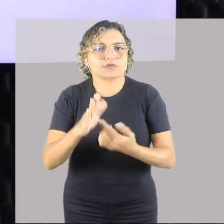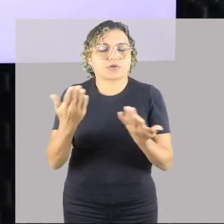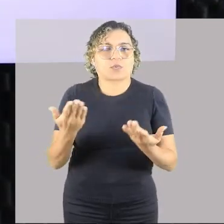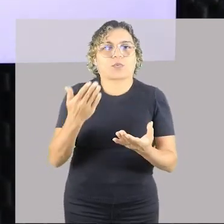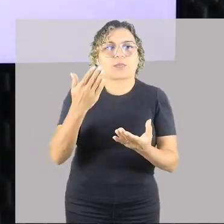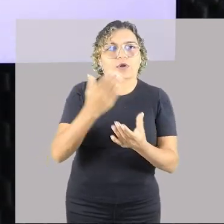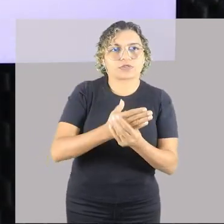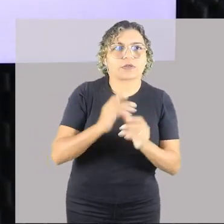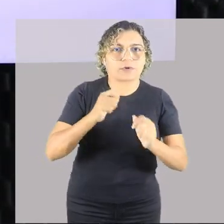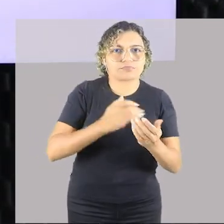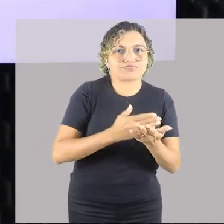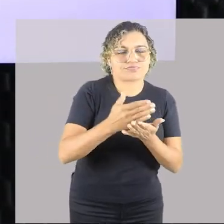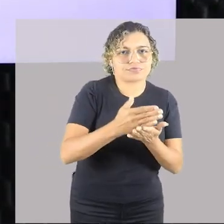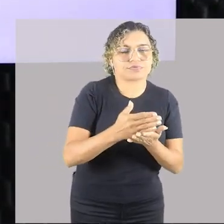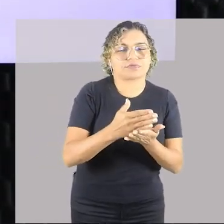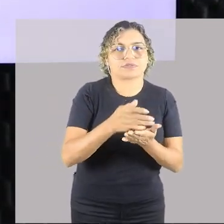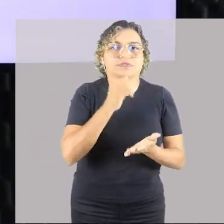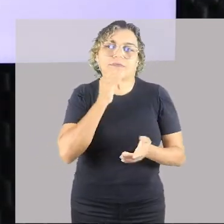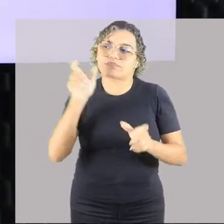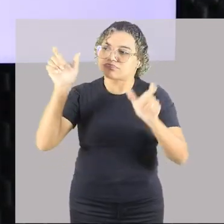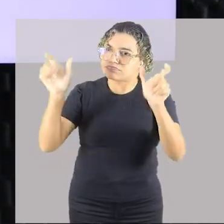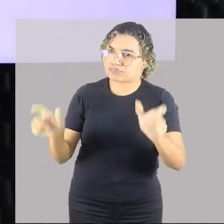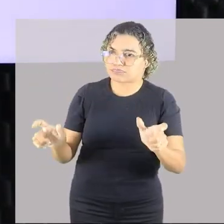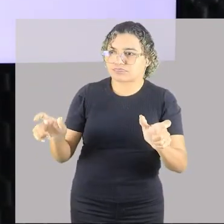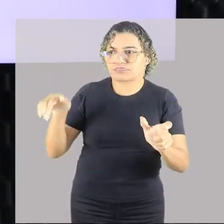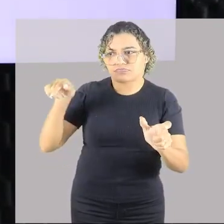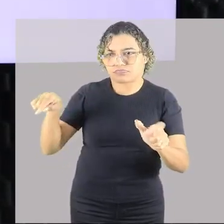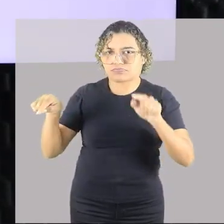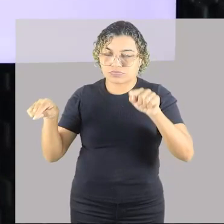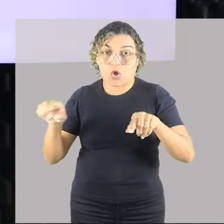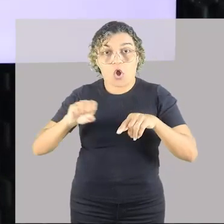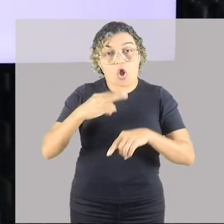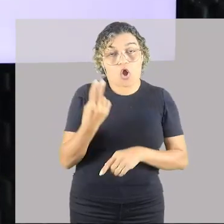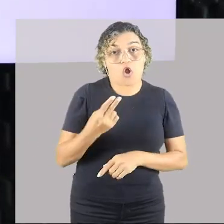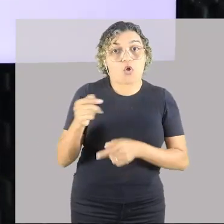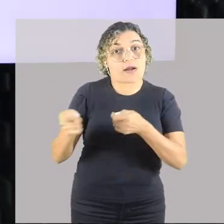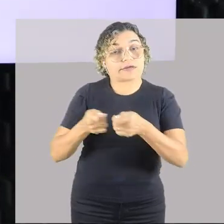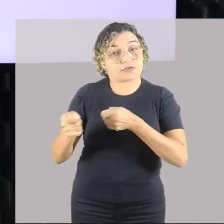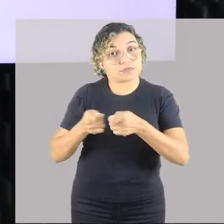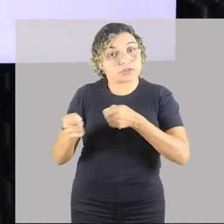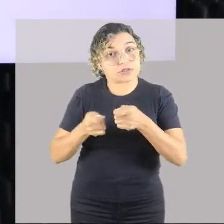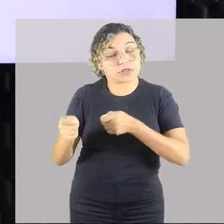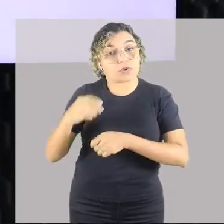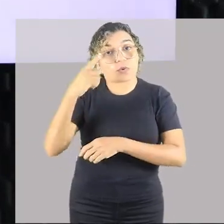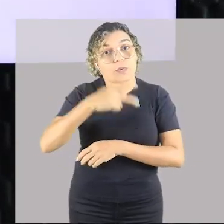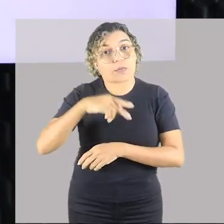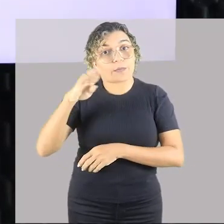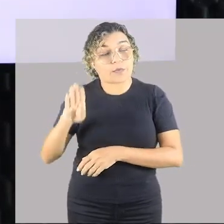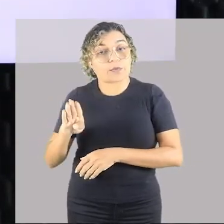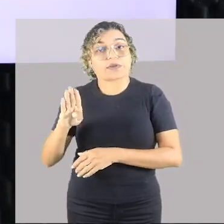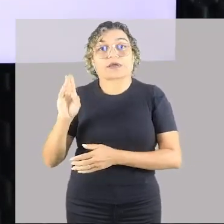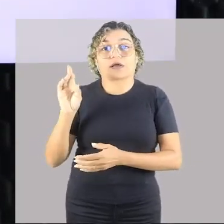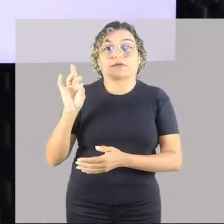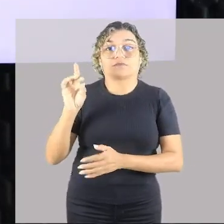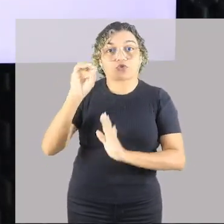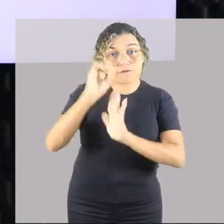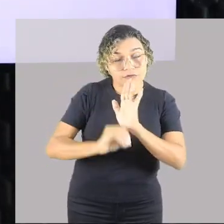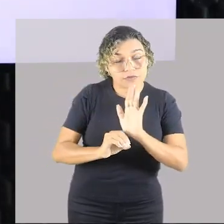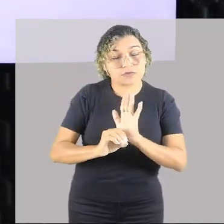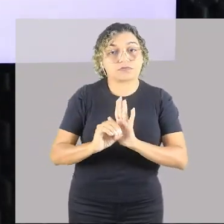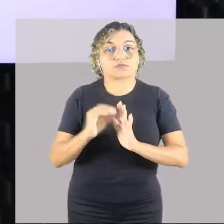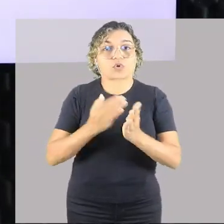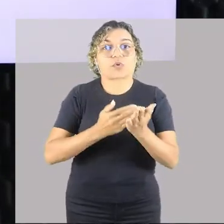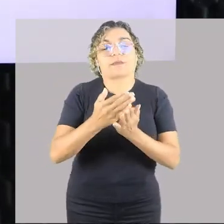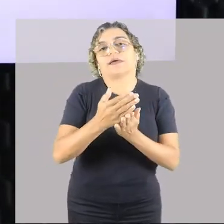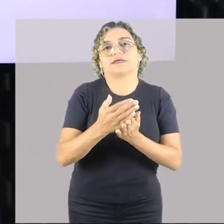ter sido instaurado independentemente pela parte ou pela própria administração pública de ofício. Inicia-se, portanto, a